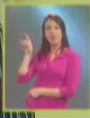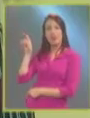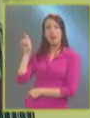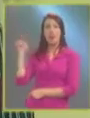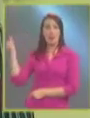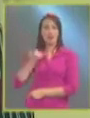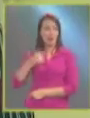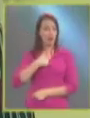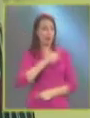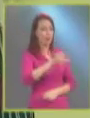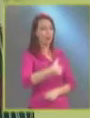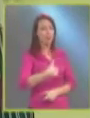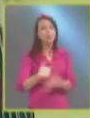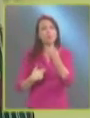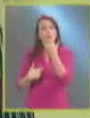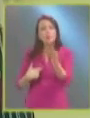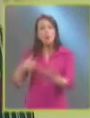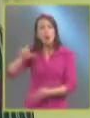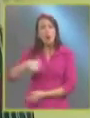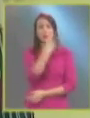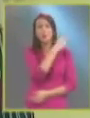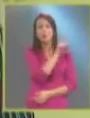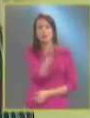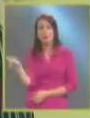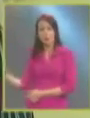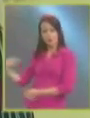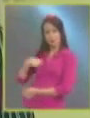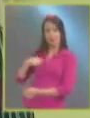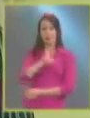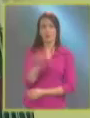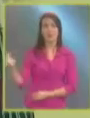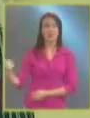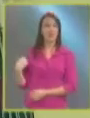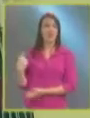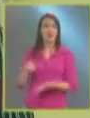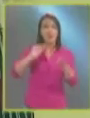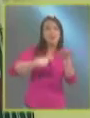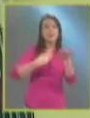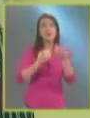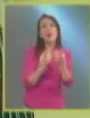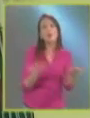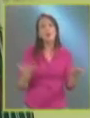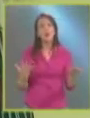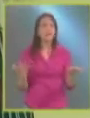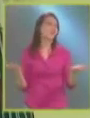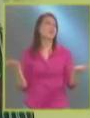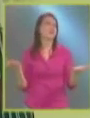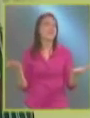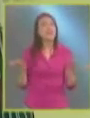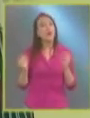Né? O cartão é meu, não é do outro. Ele sempre terceiriza uma conversa. Tudo isso, para assinar o cartão no supermercado,